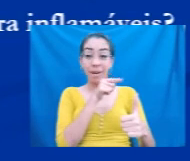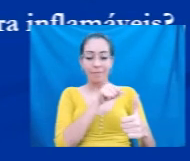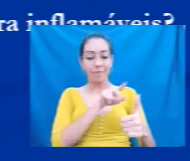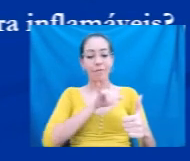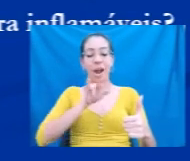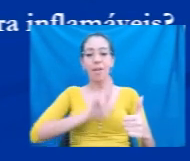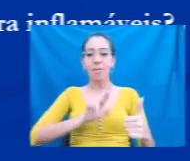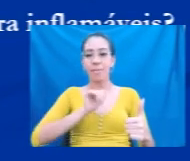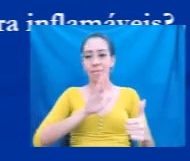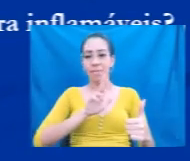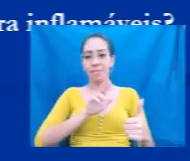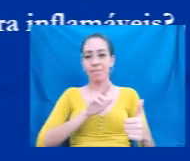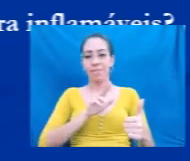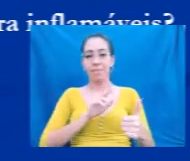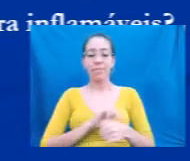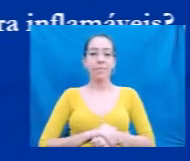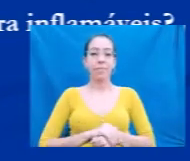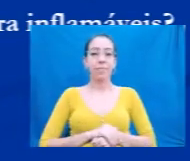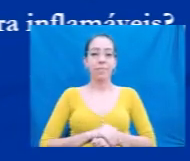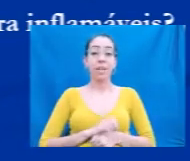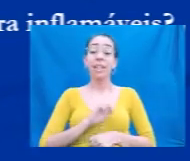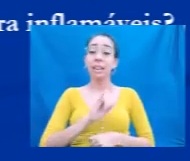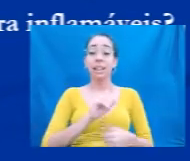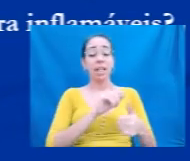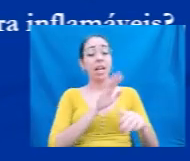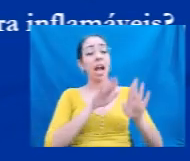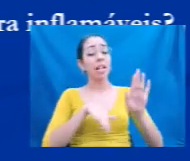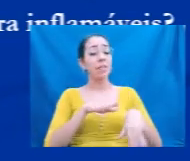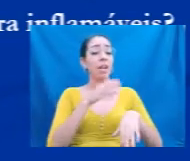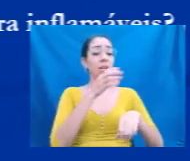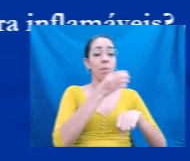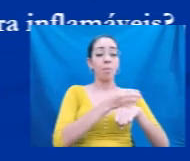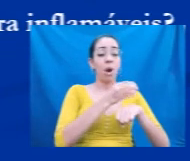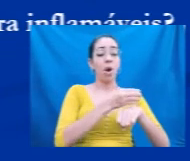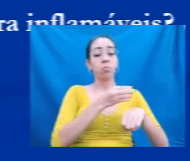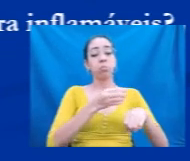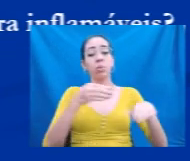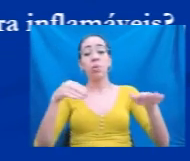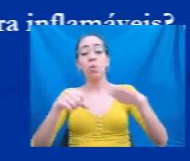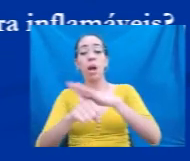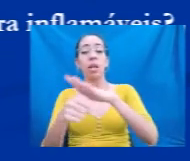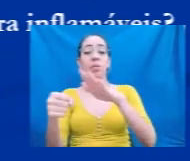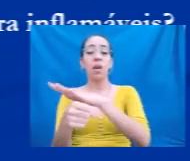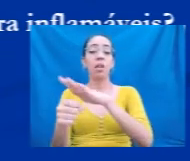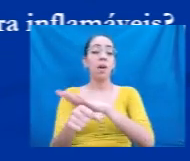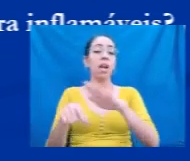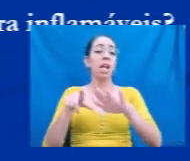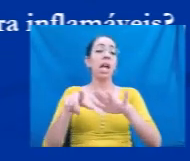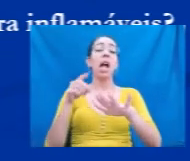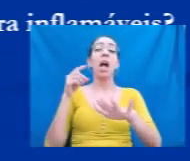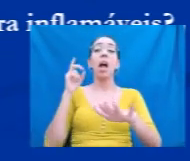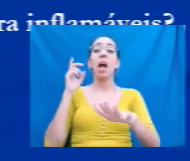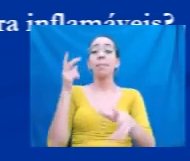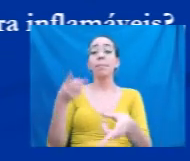acaba empurrando para o fundo o mais antigo e usando os mais novos, quando vai ver um produto se venceu, não pode mais ser usado, tá?